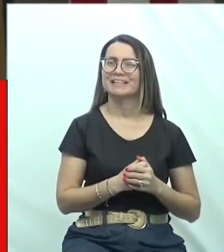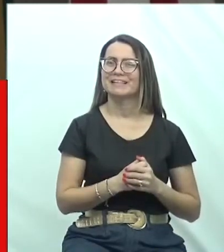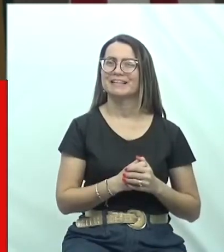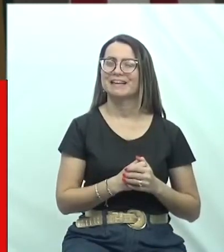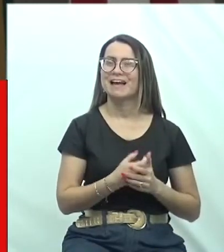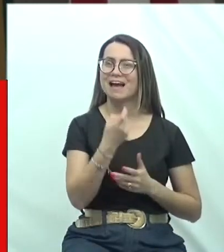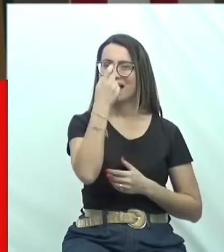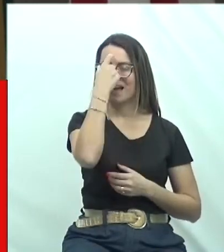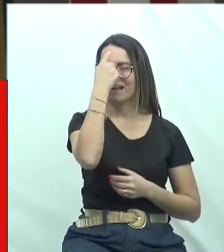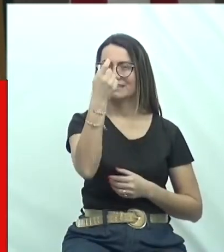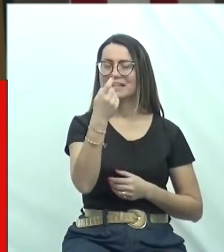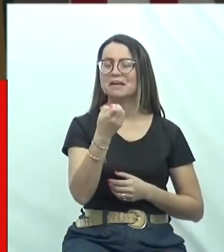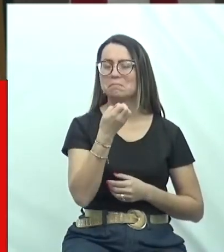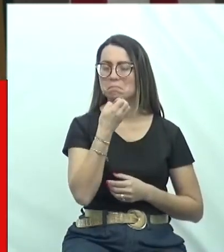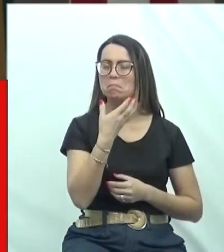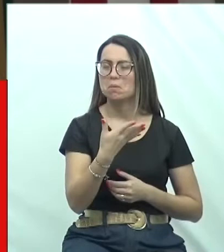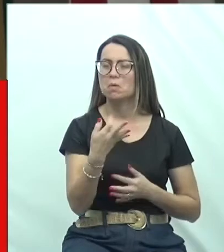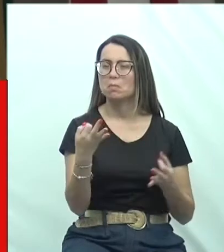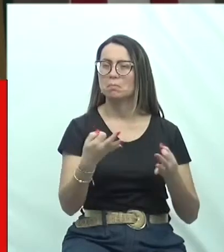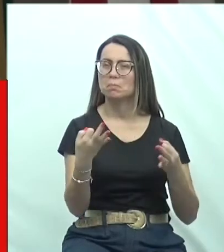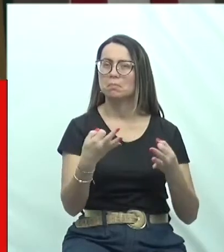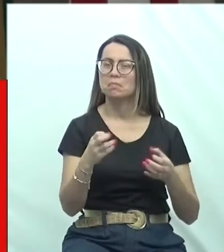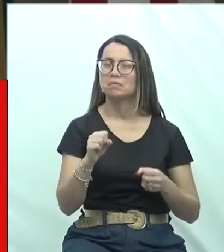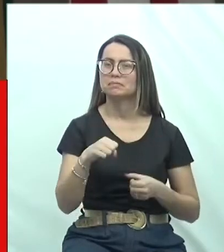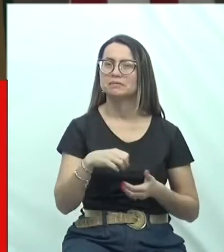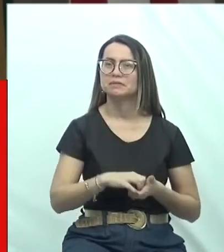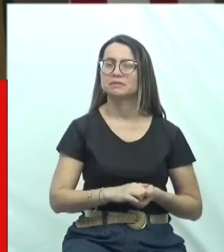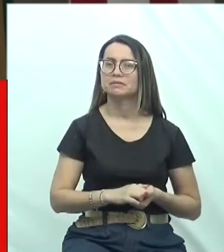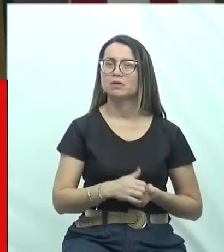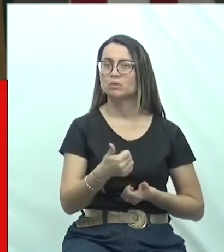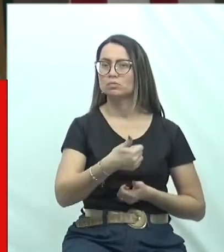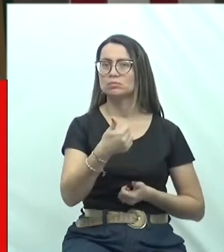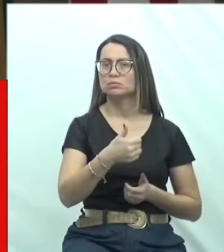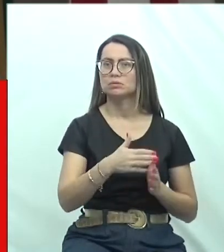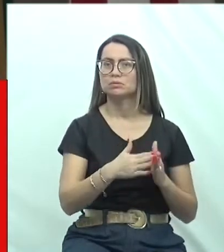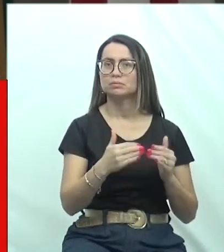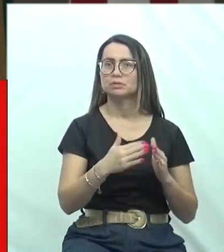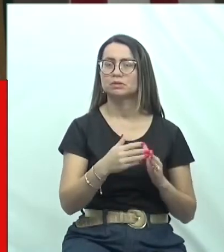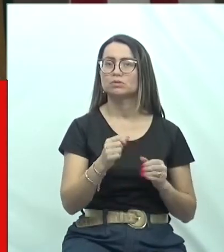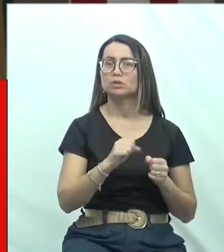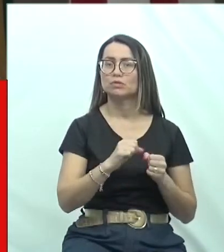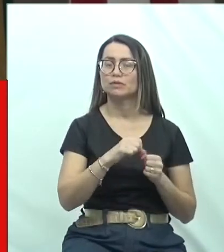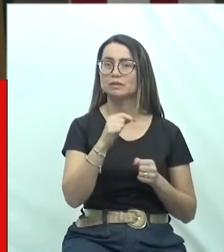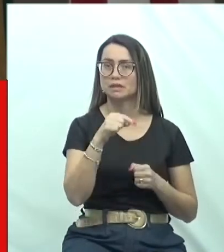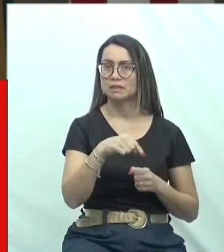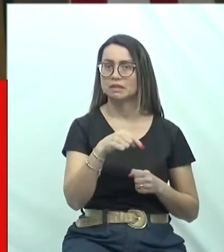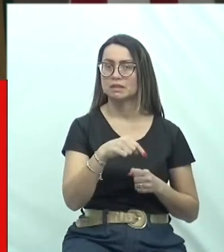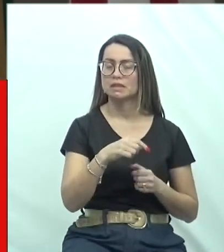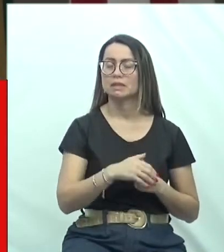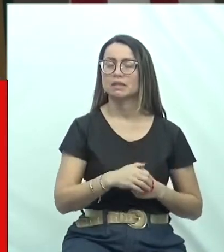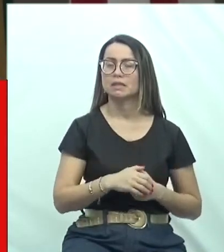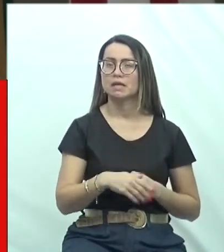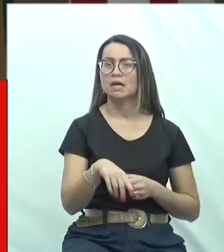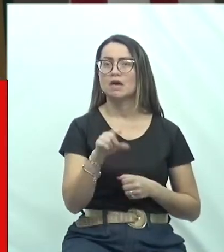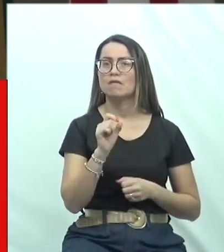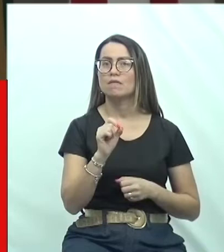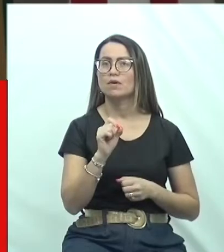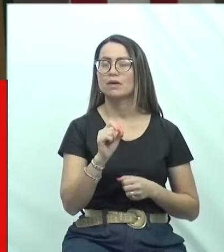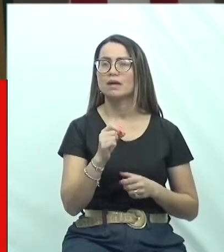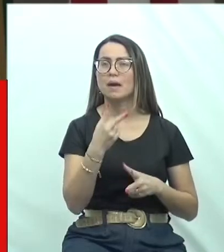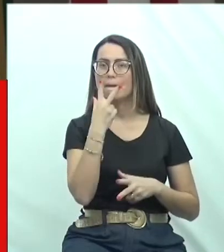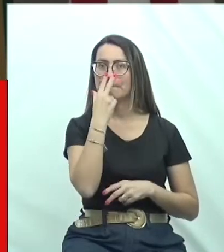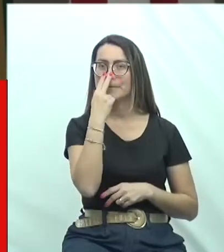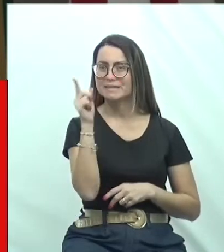ideia, eu acho que foi um dos primeiros requerimentos que eu fiz dessa casa, justamente foi semelhante a esse,